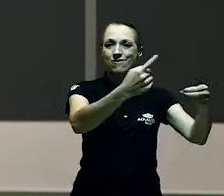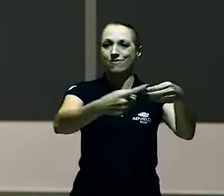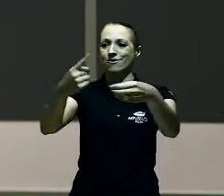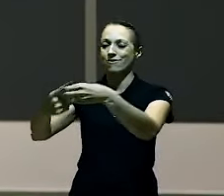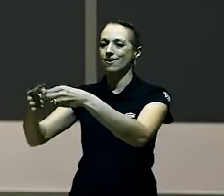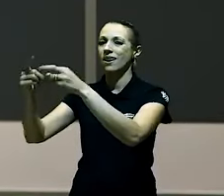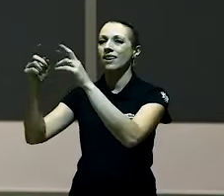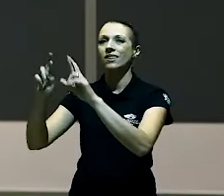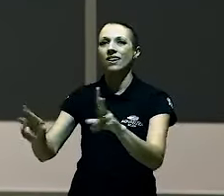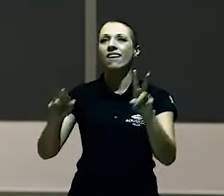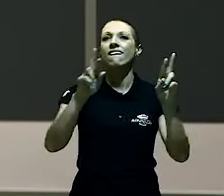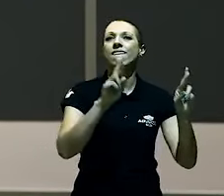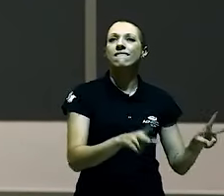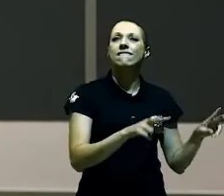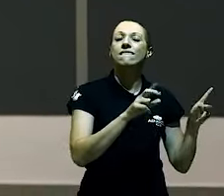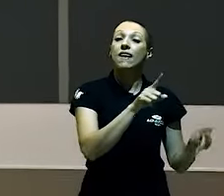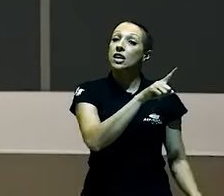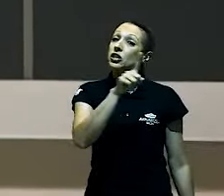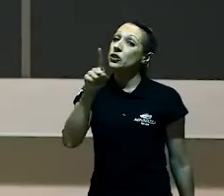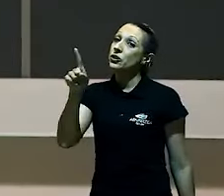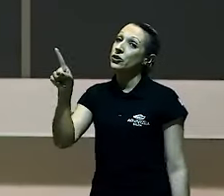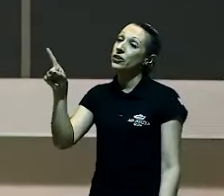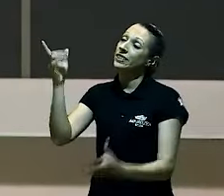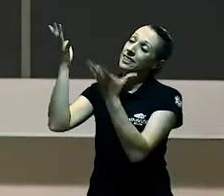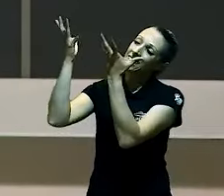se renda, se renda. E